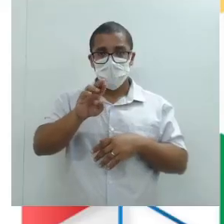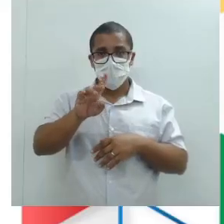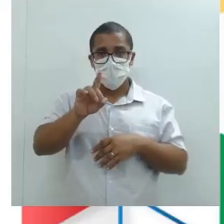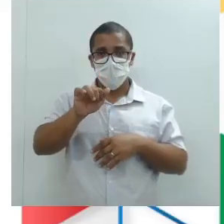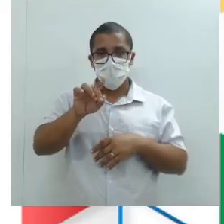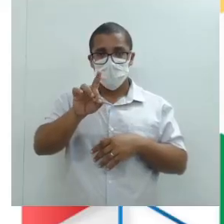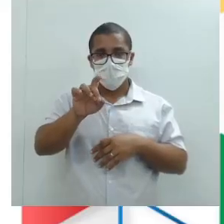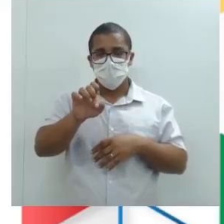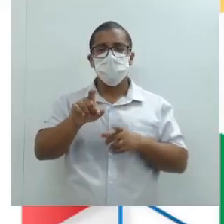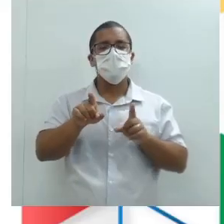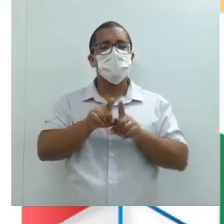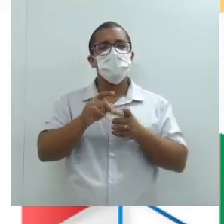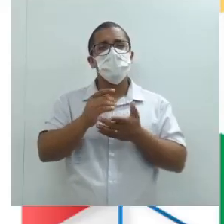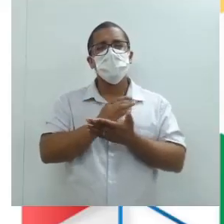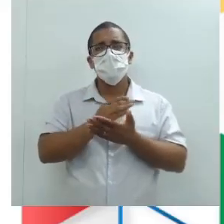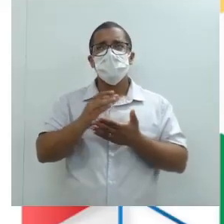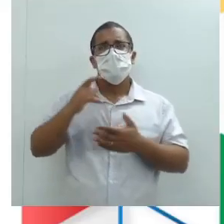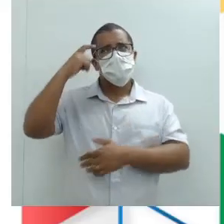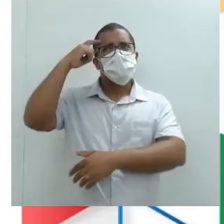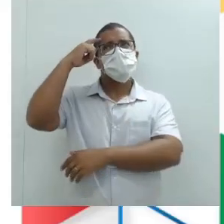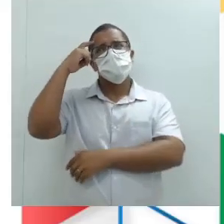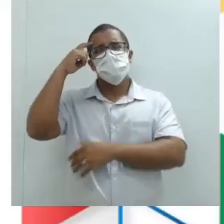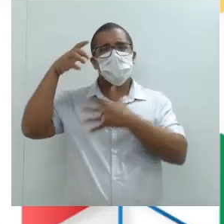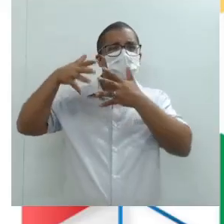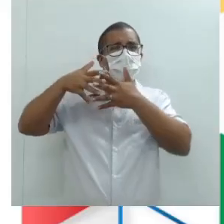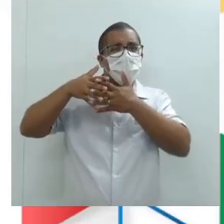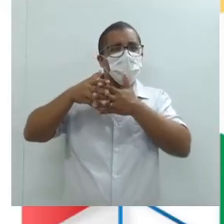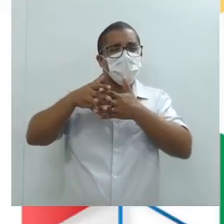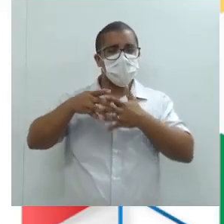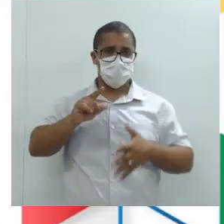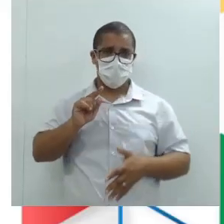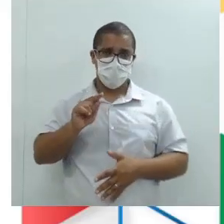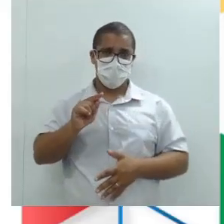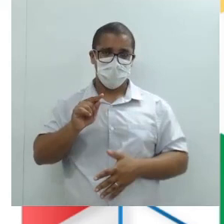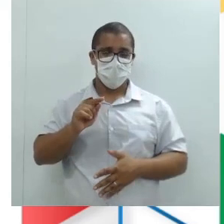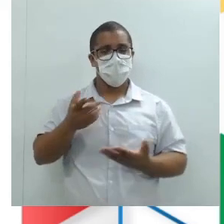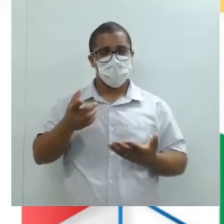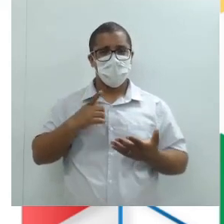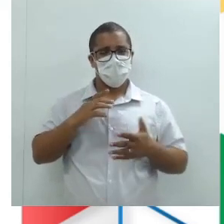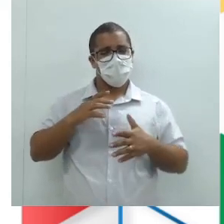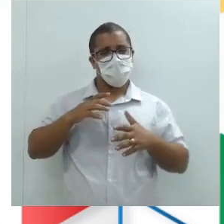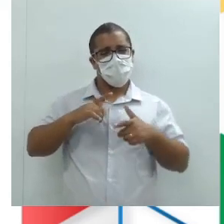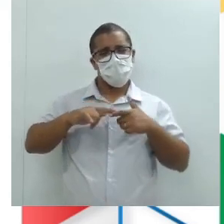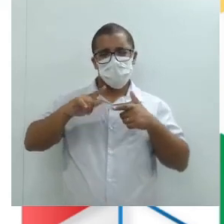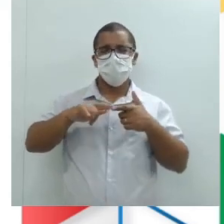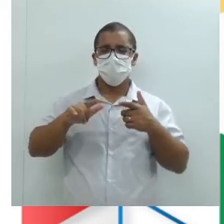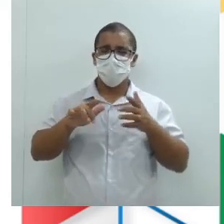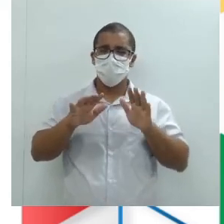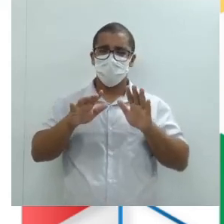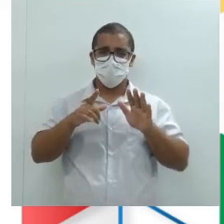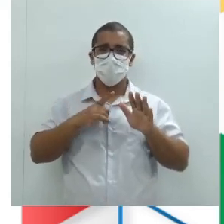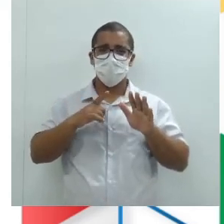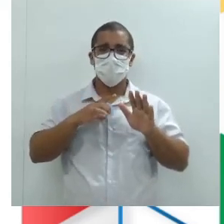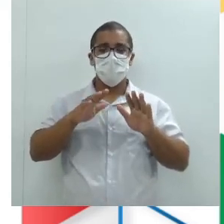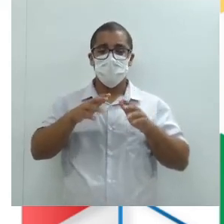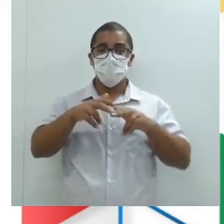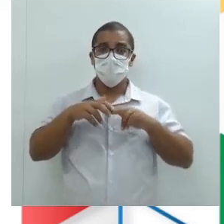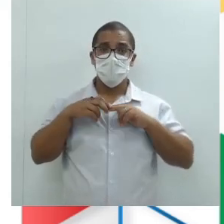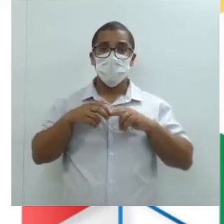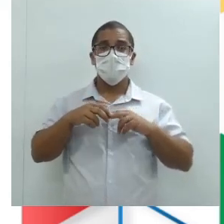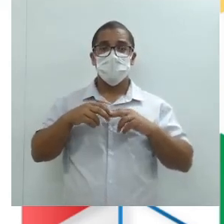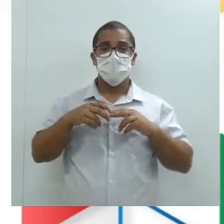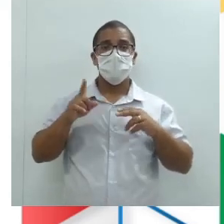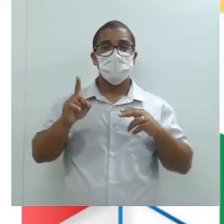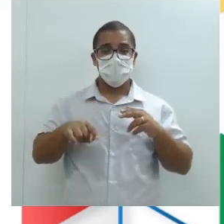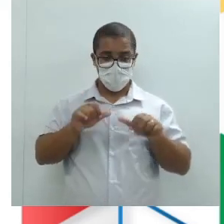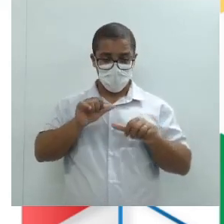também surgem muitos questionamentos e conflitos pessoais. Por isso, a puberdade ela é marcada por um período de